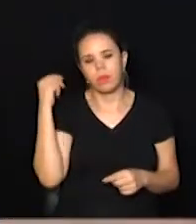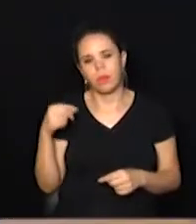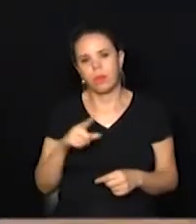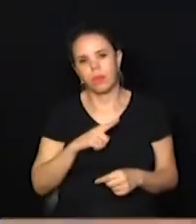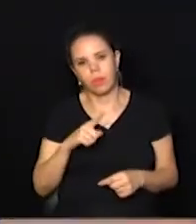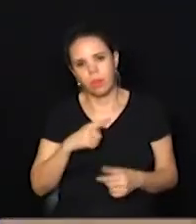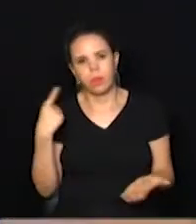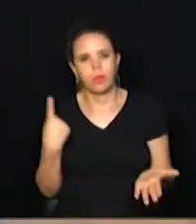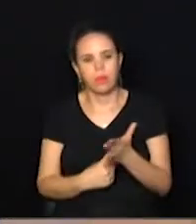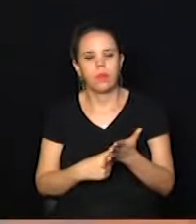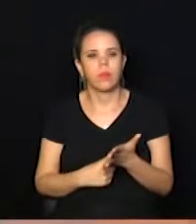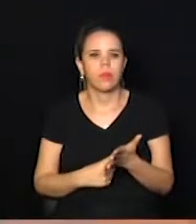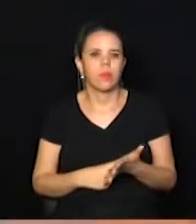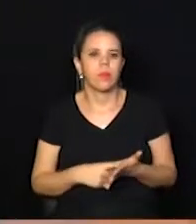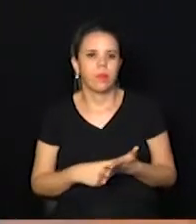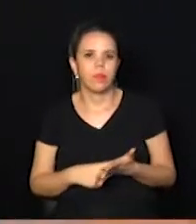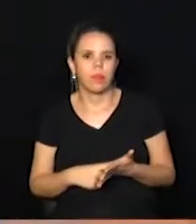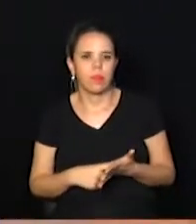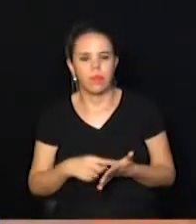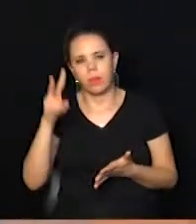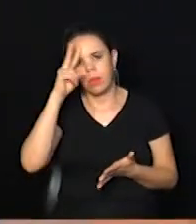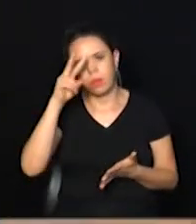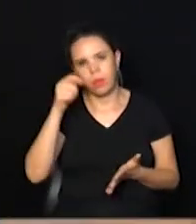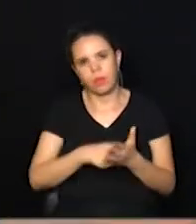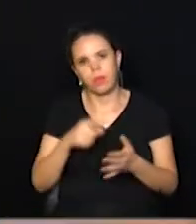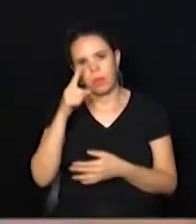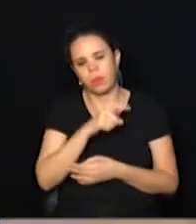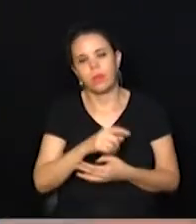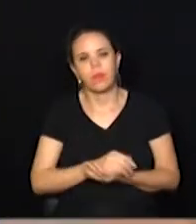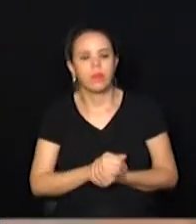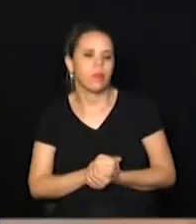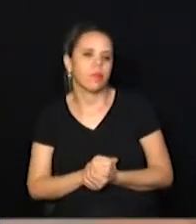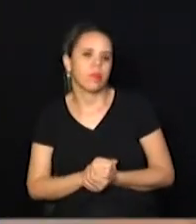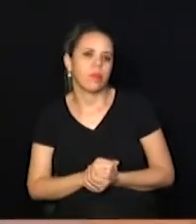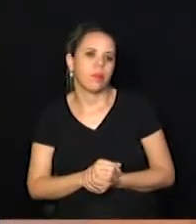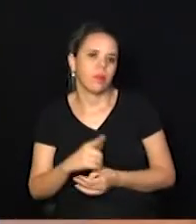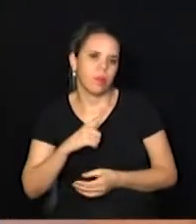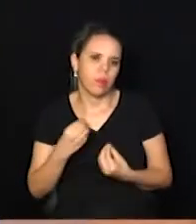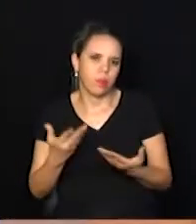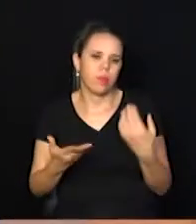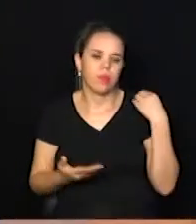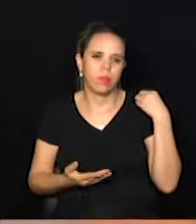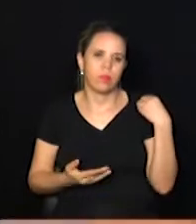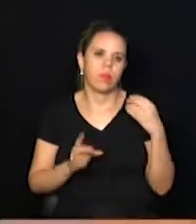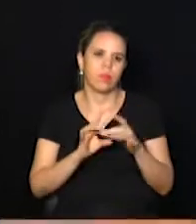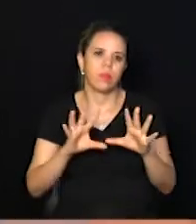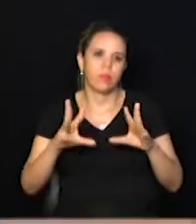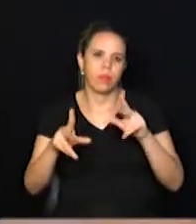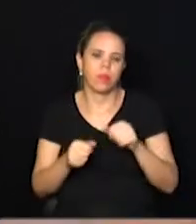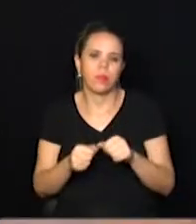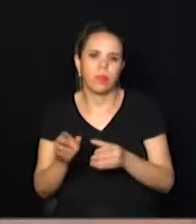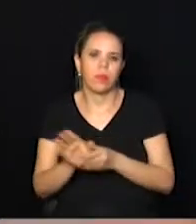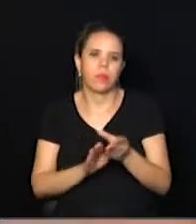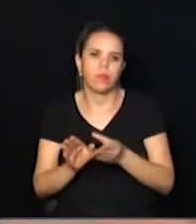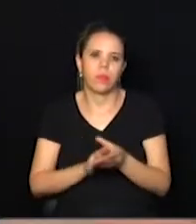um compromisso que, Mariana deve lembrar, que foi uma batalha difícil, porque nós tínhamos assim, nós vamos dar o caráter deliberativo para todos os conselhos da